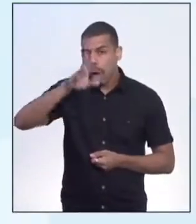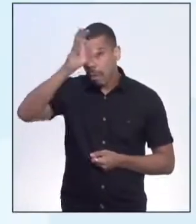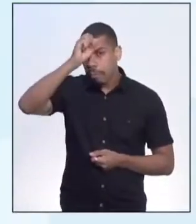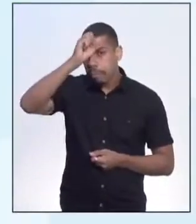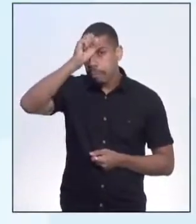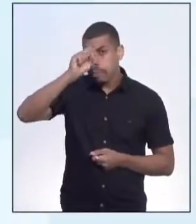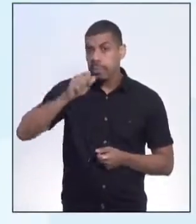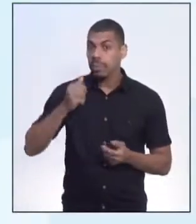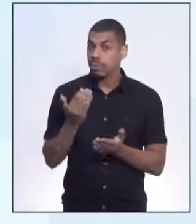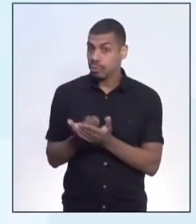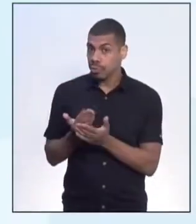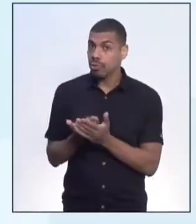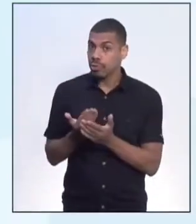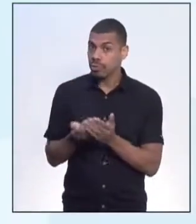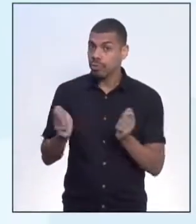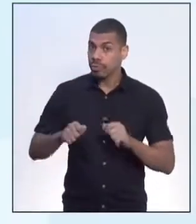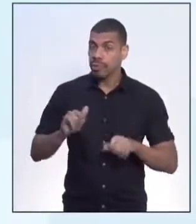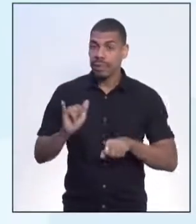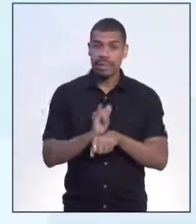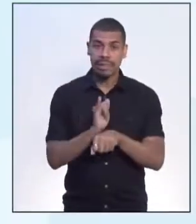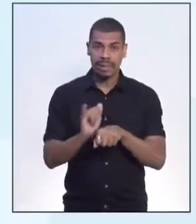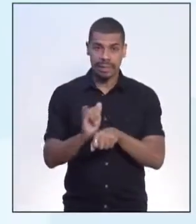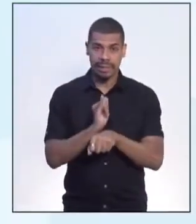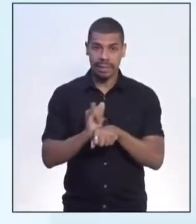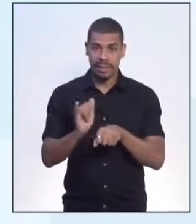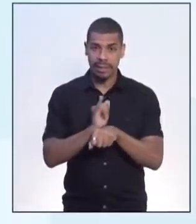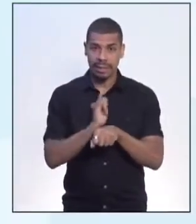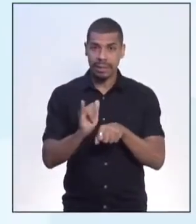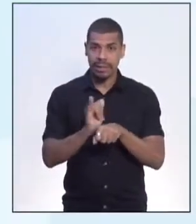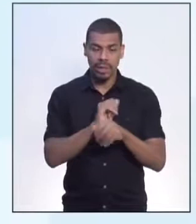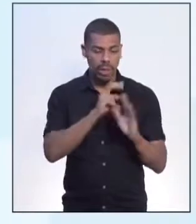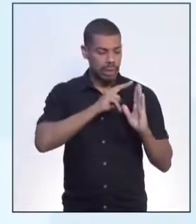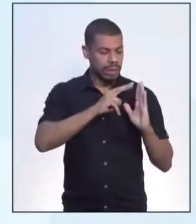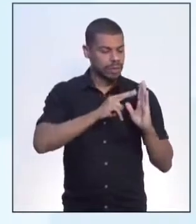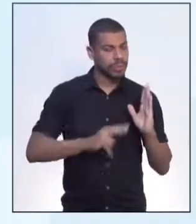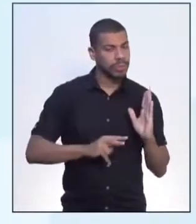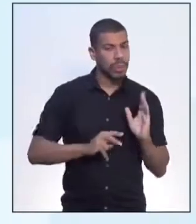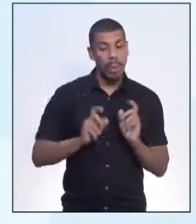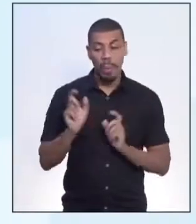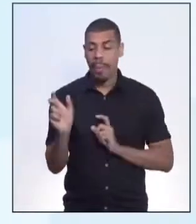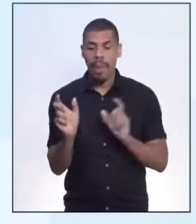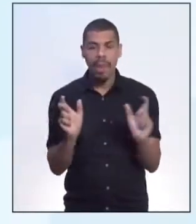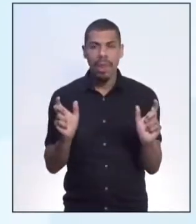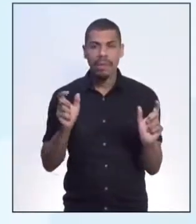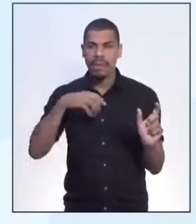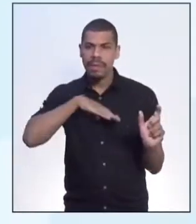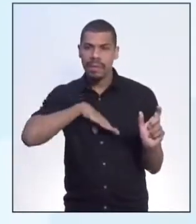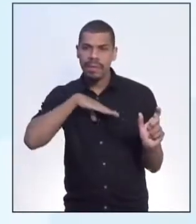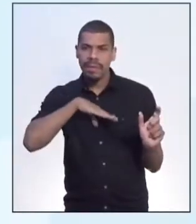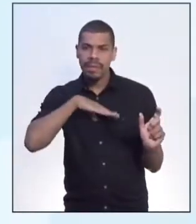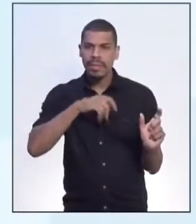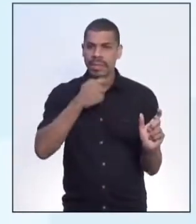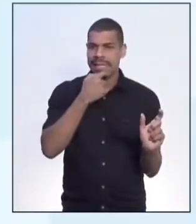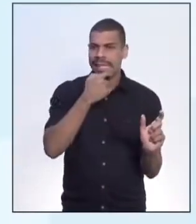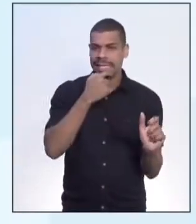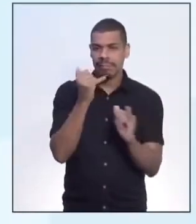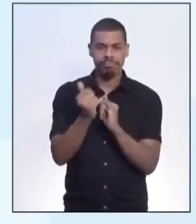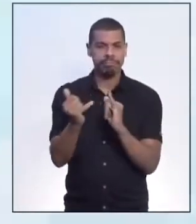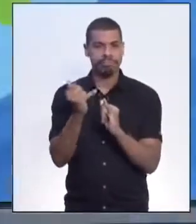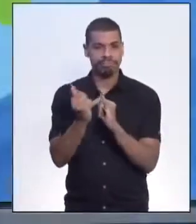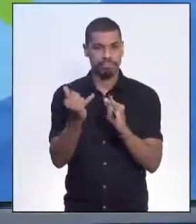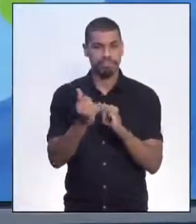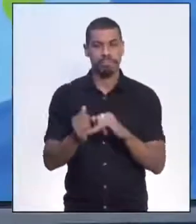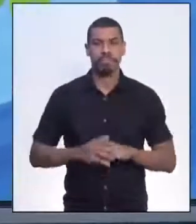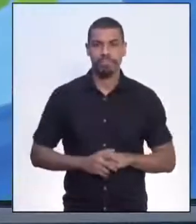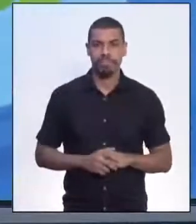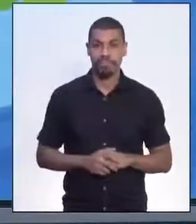strategy, estratégias de leitura, cognates, os cognatos, né, que são as palavras parecidas com o português, e linking words, palavras